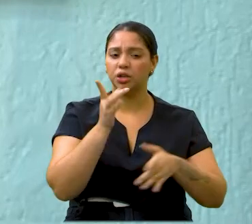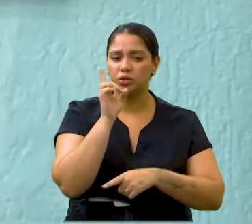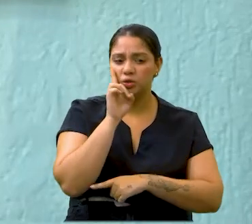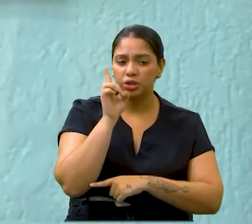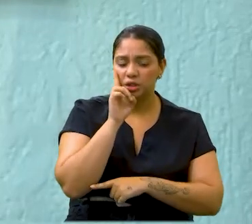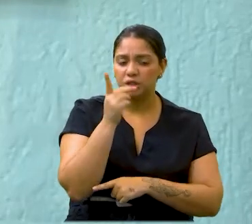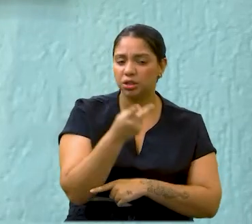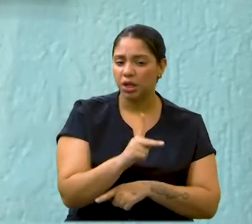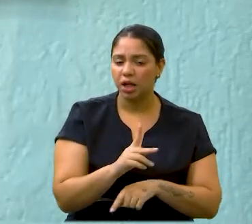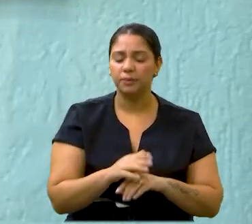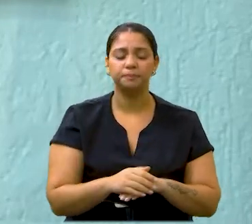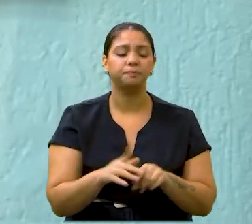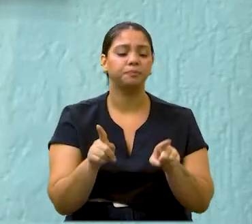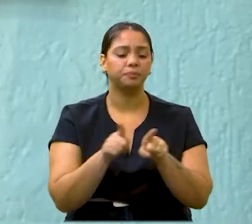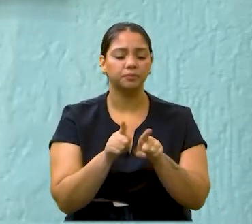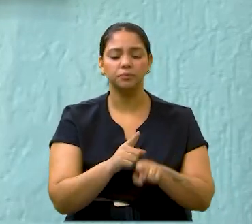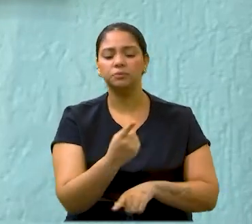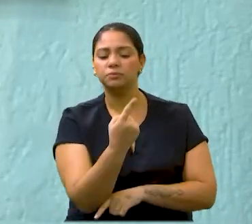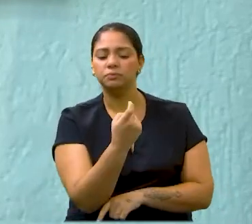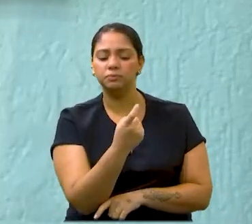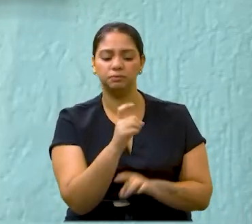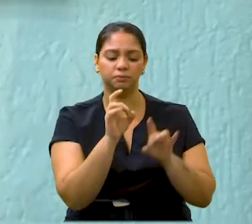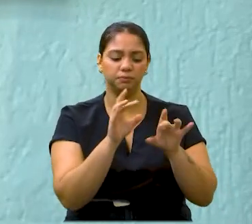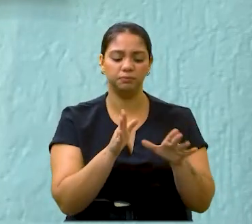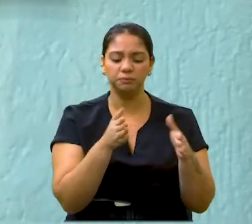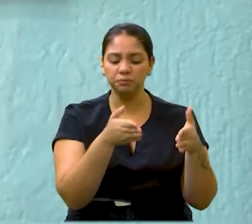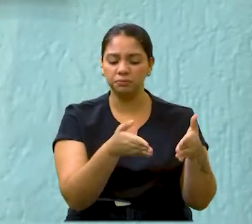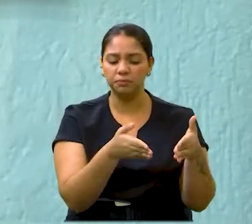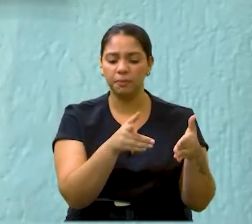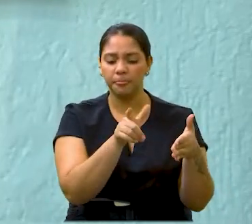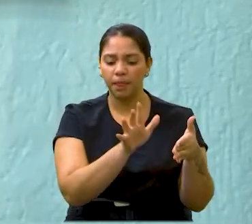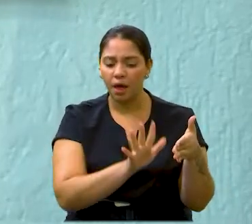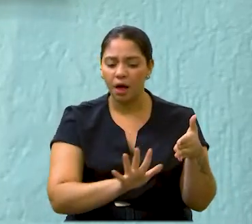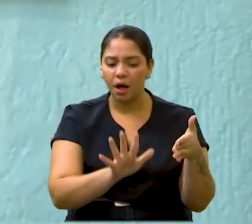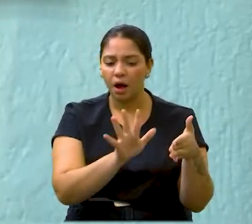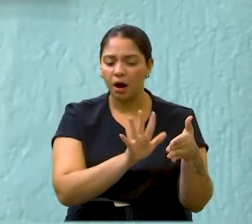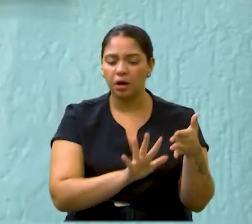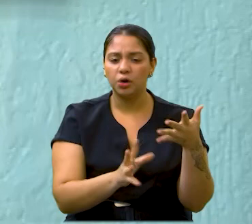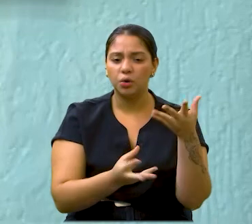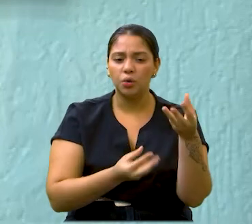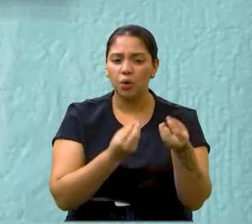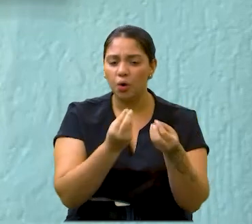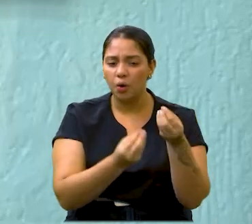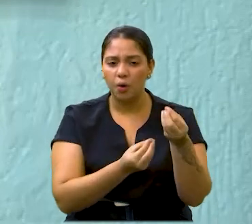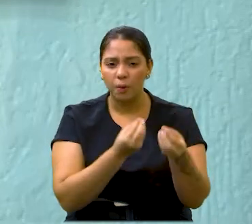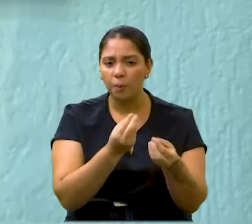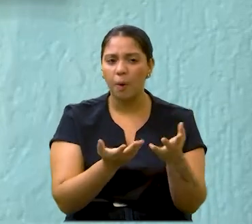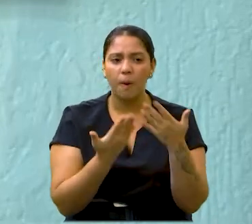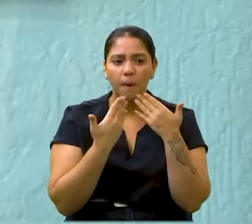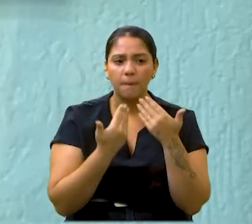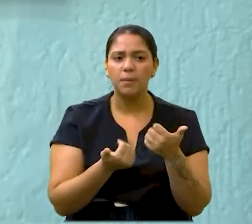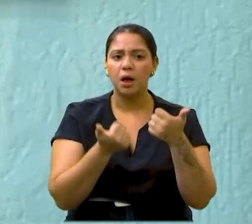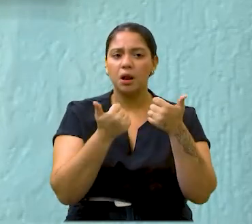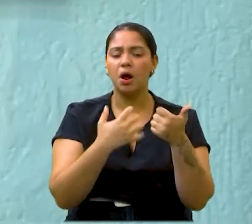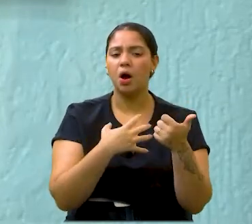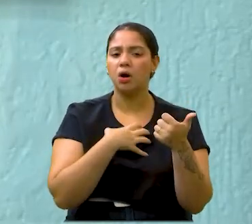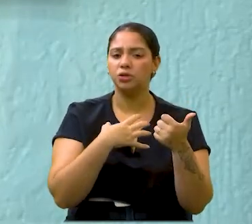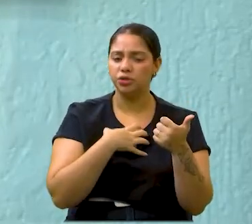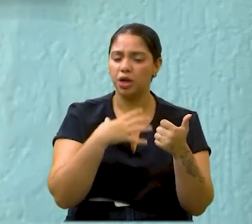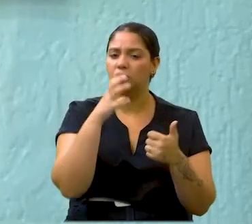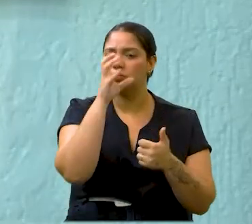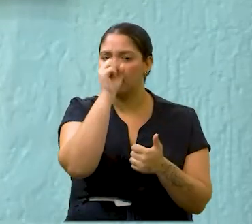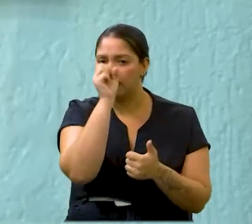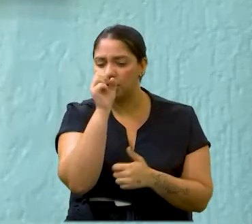dia a dia. Olhamos a individualidade dela referente a como a melhor forma dela